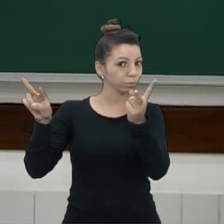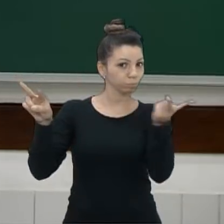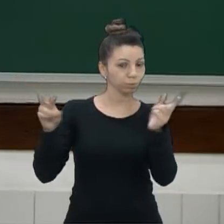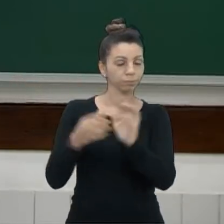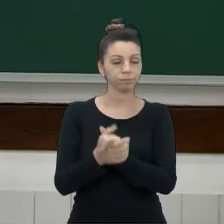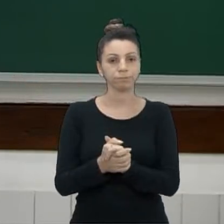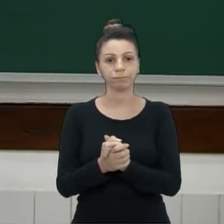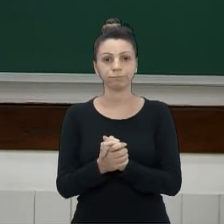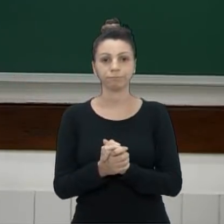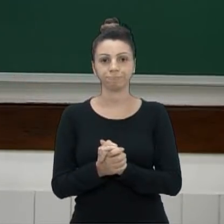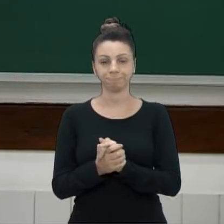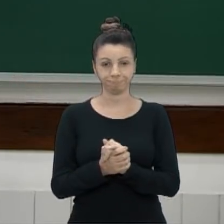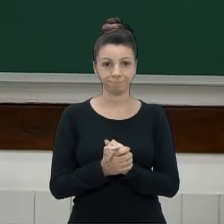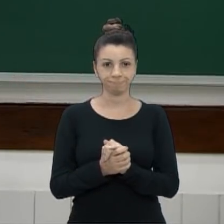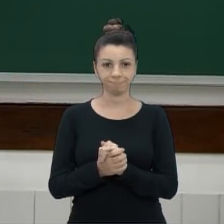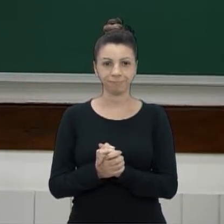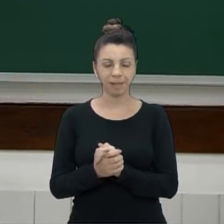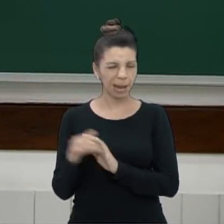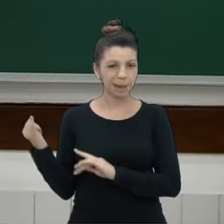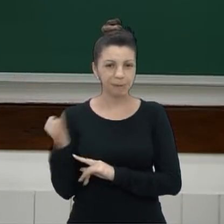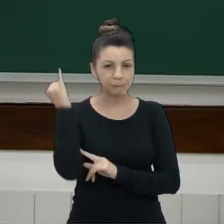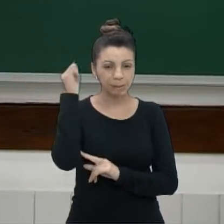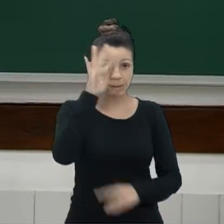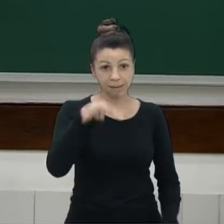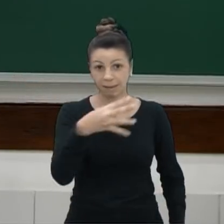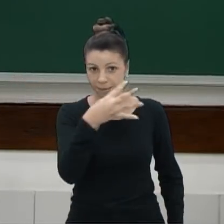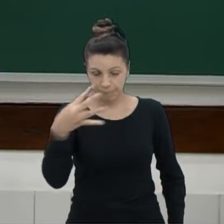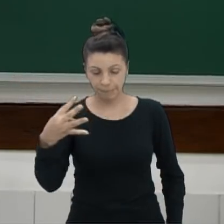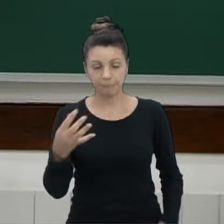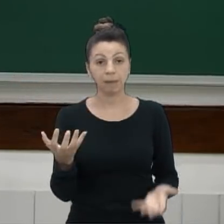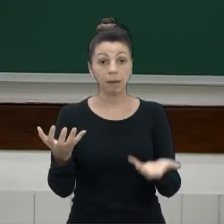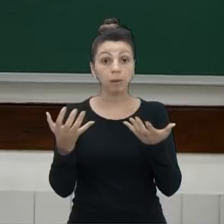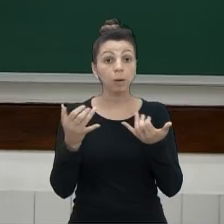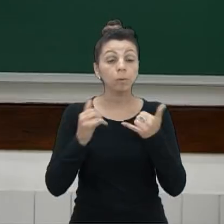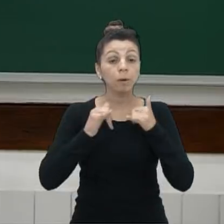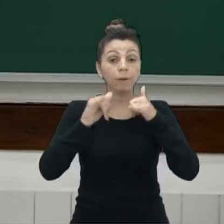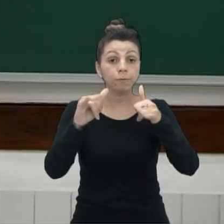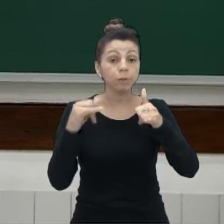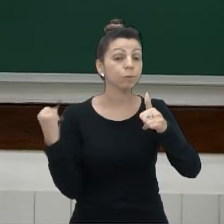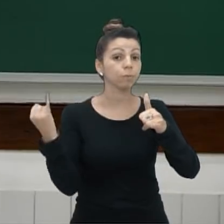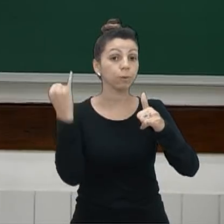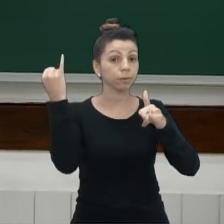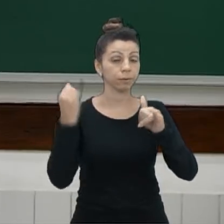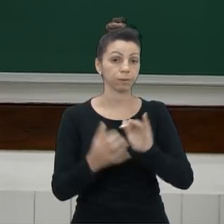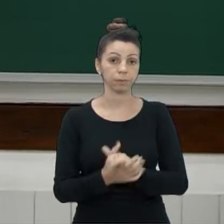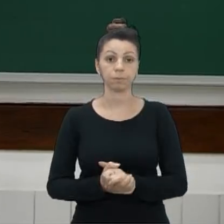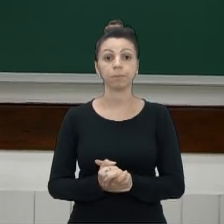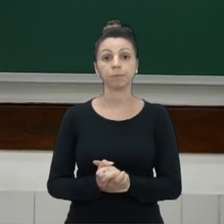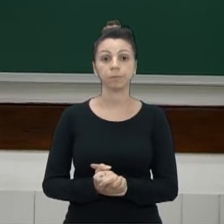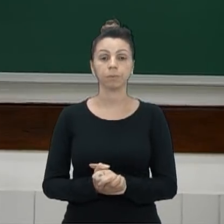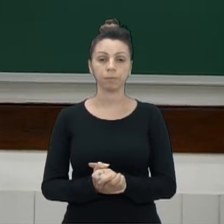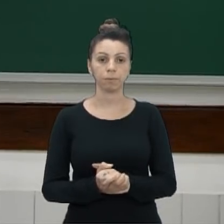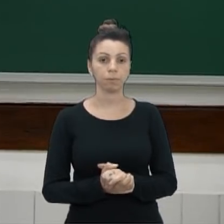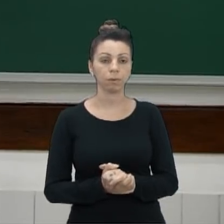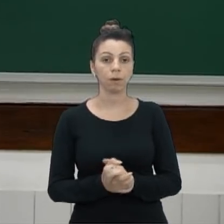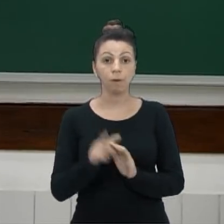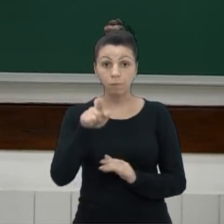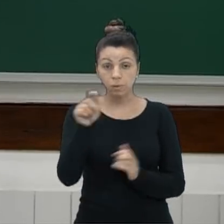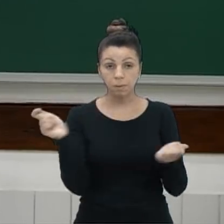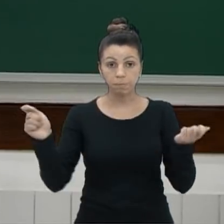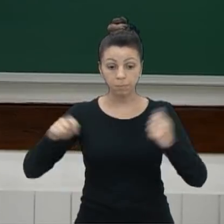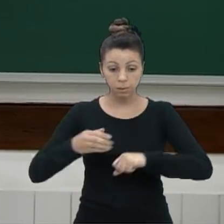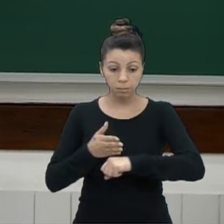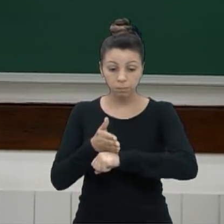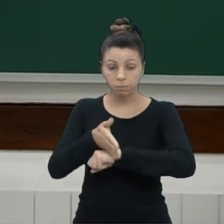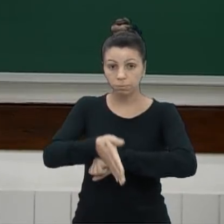resolver tudo graças à tabela. Viram a importância dela? Eu quero dar mais um recado para vocês antes de acabar a minha aula. Vocês têm que acessar o